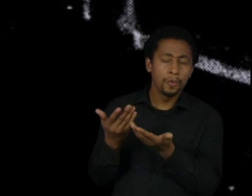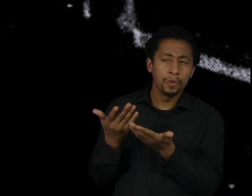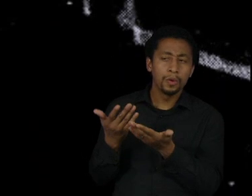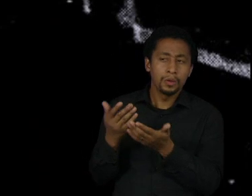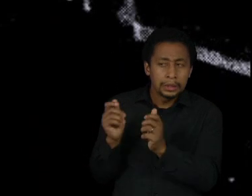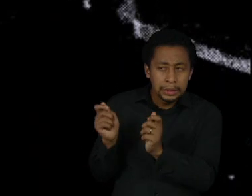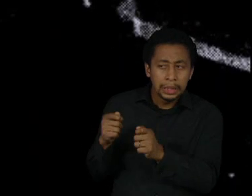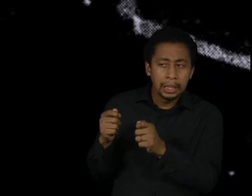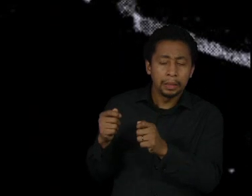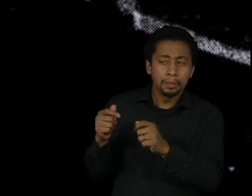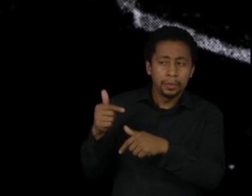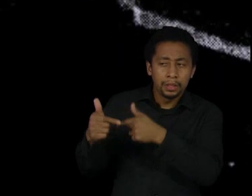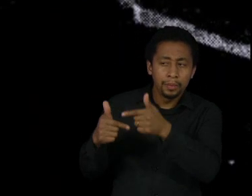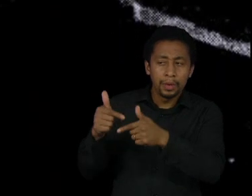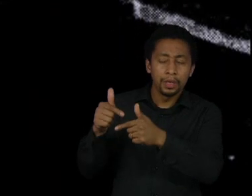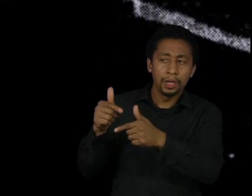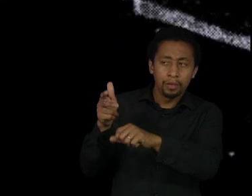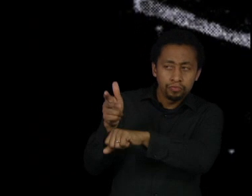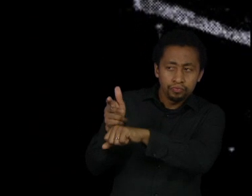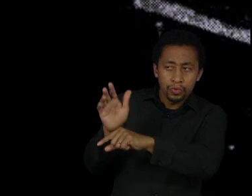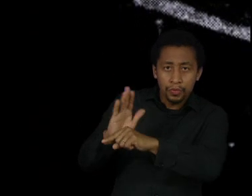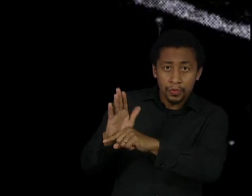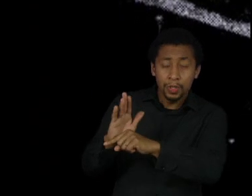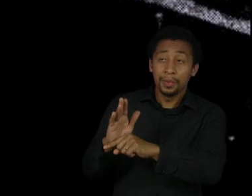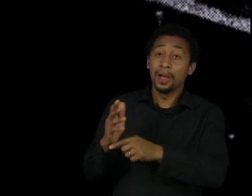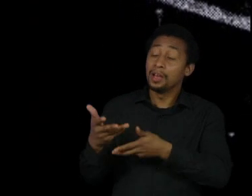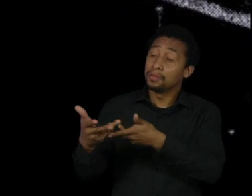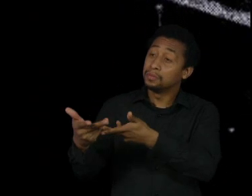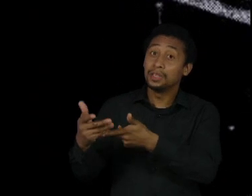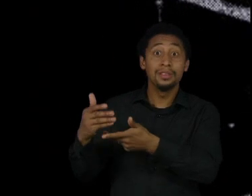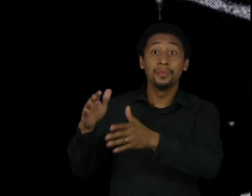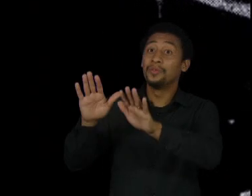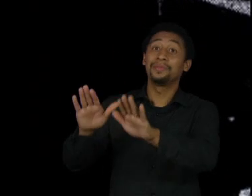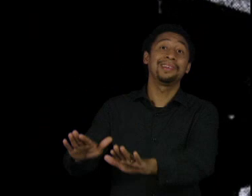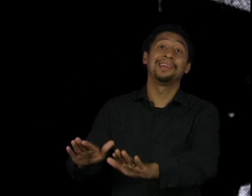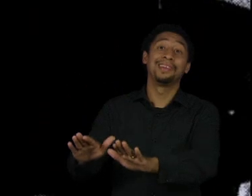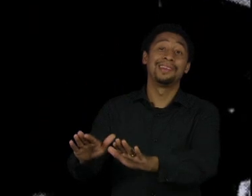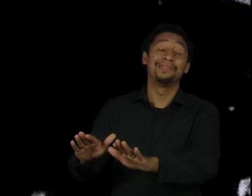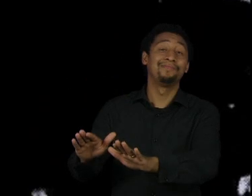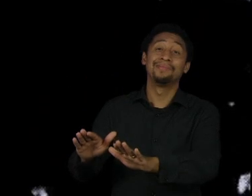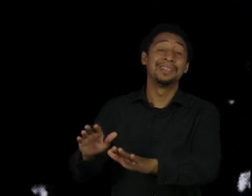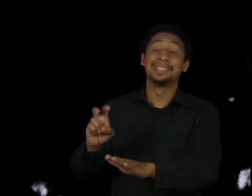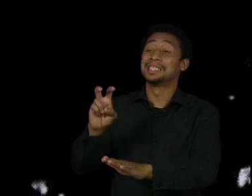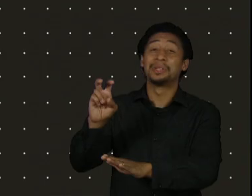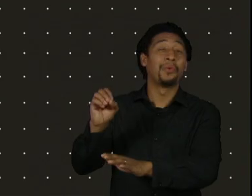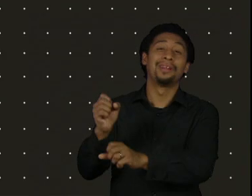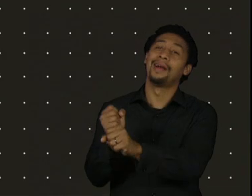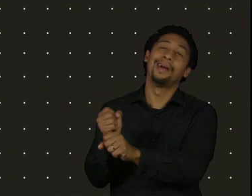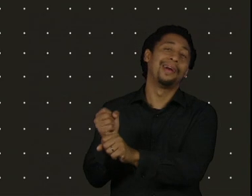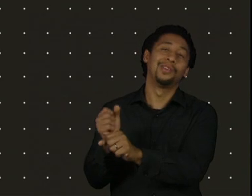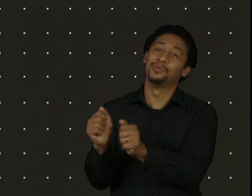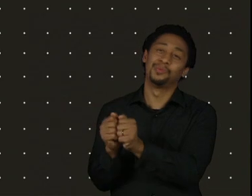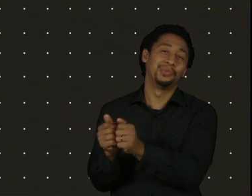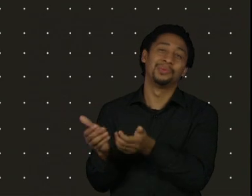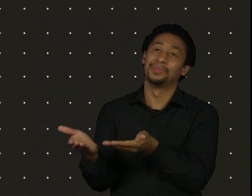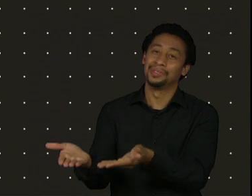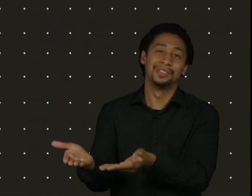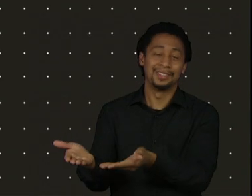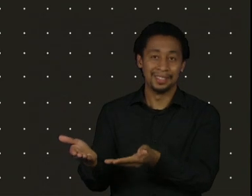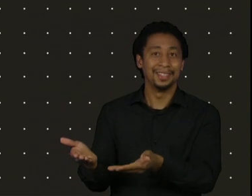ficar 2 meses, eu fiquei 50 e tantos anos. Eu fiz um filme do Alex, que é o Agulha no